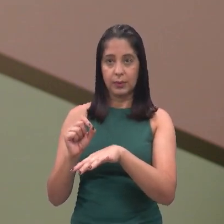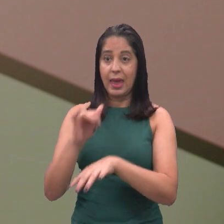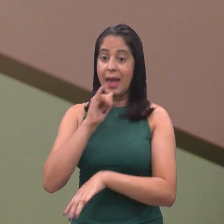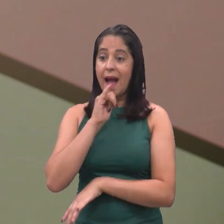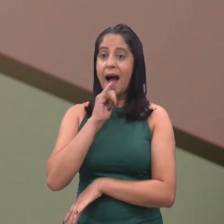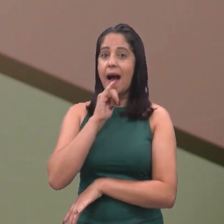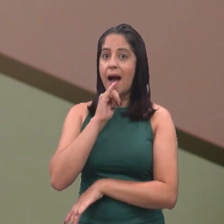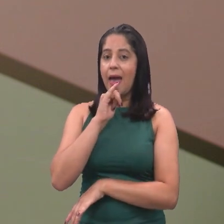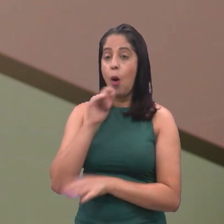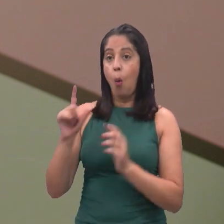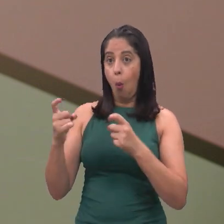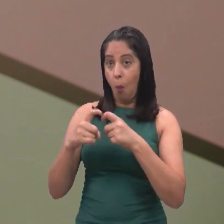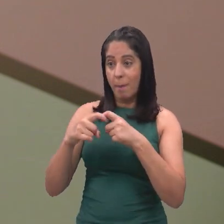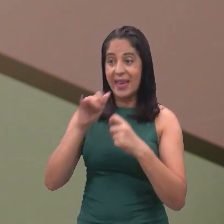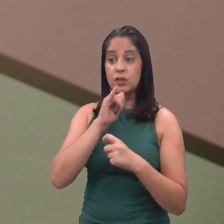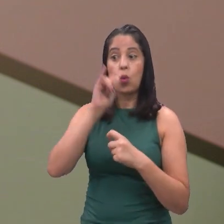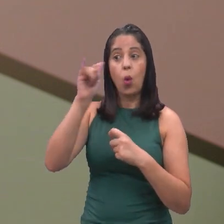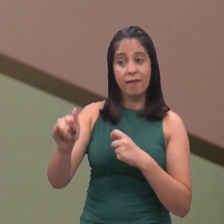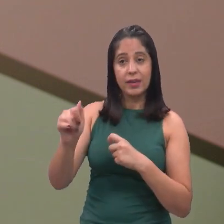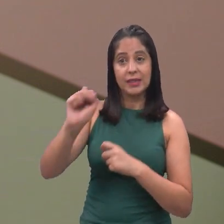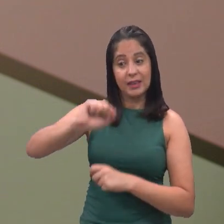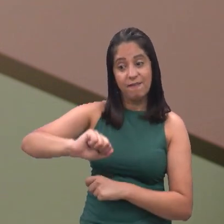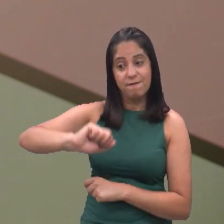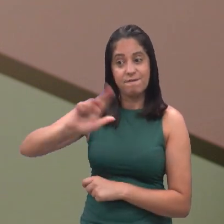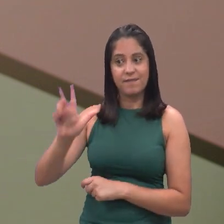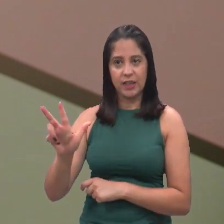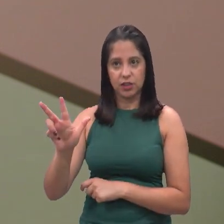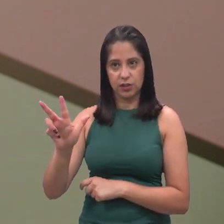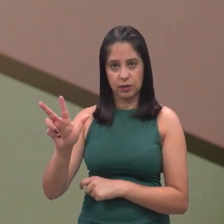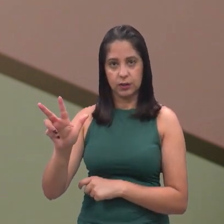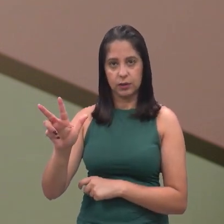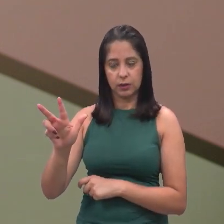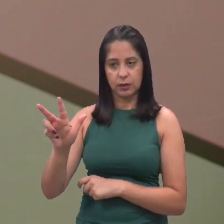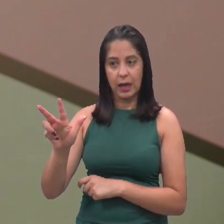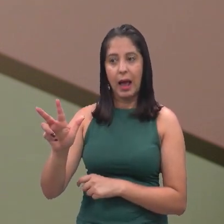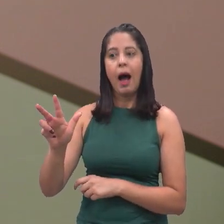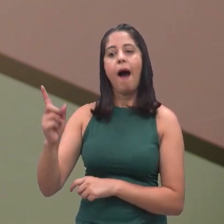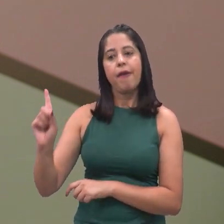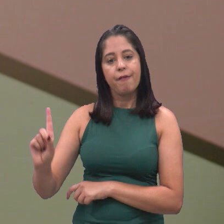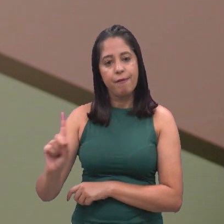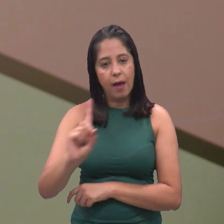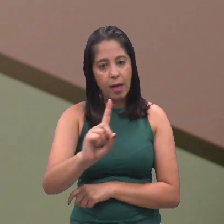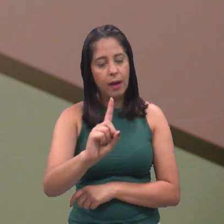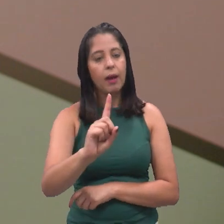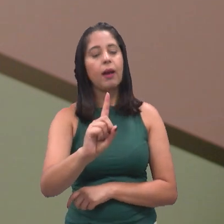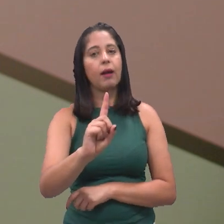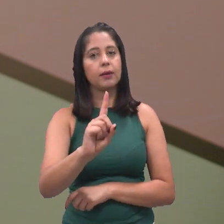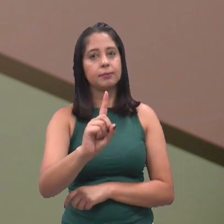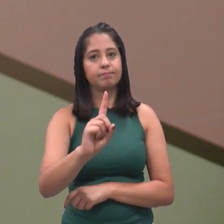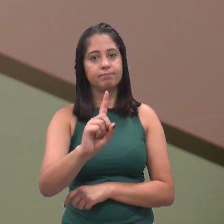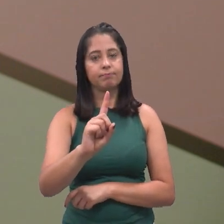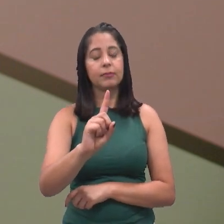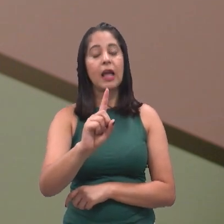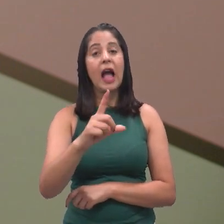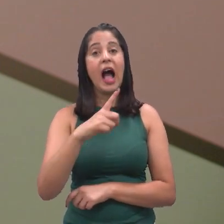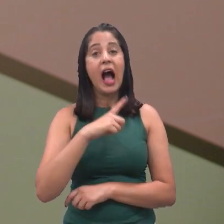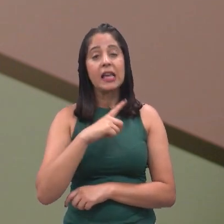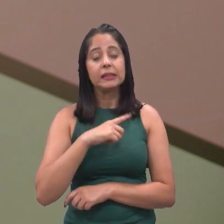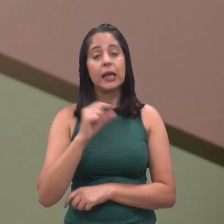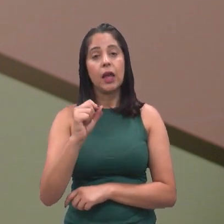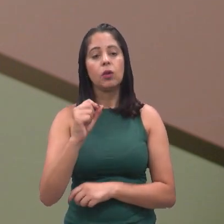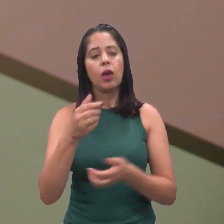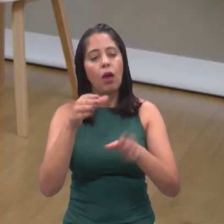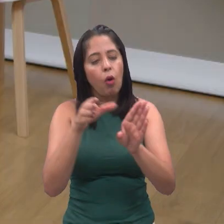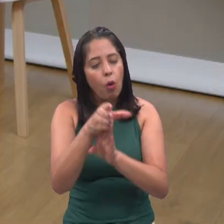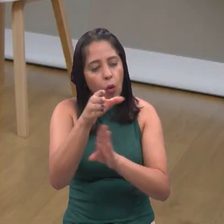vigilância. Então, a vigilância epidemiológica, geralmente, ela vai na casa dessas pessoas e faz um bloqueio, que a gente chama. Então, é orientado que